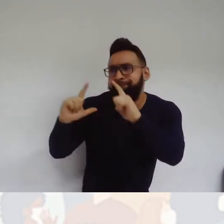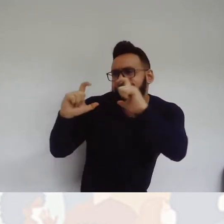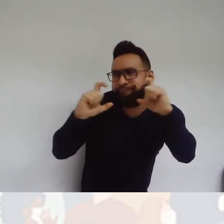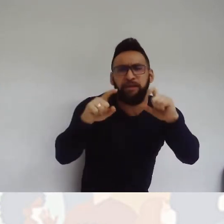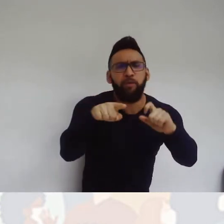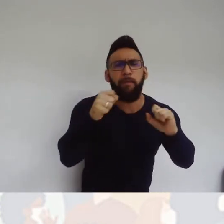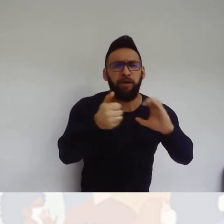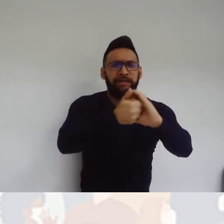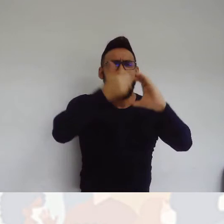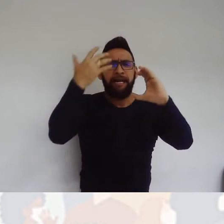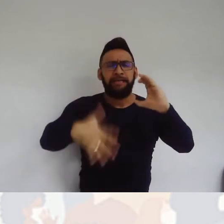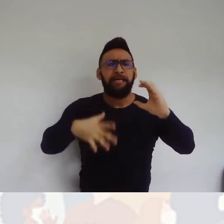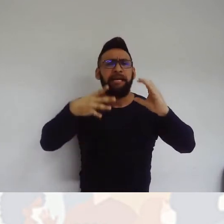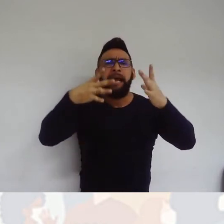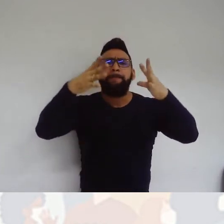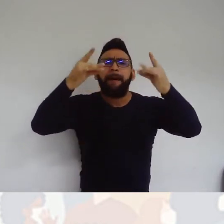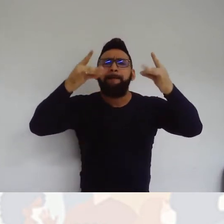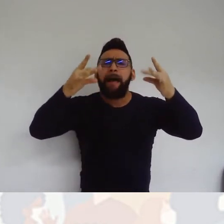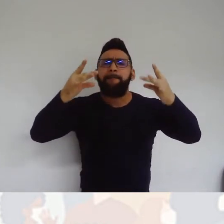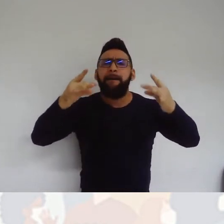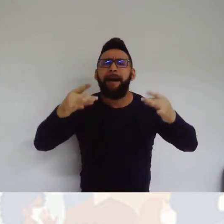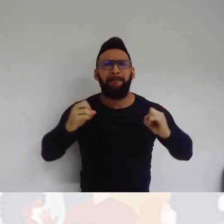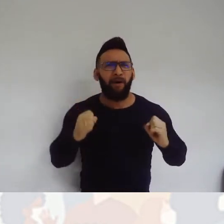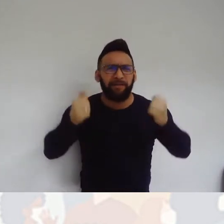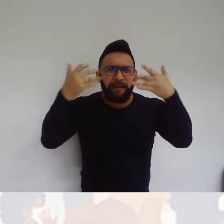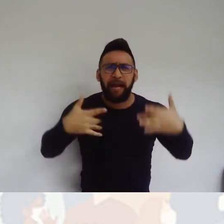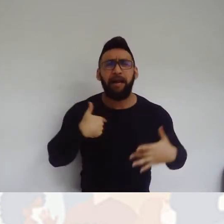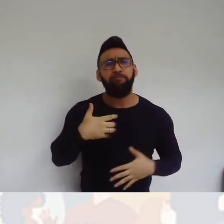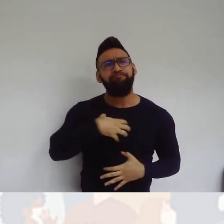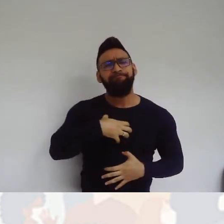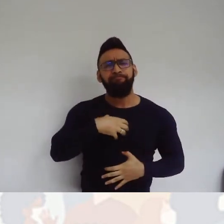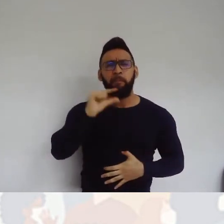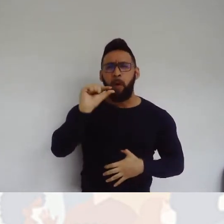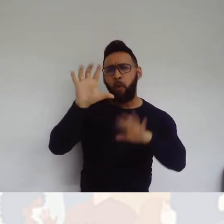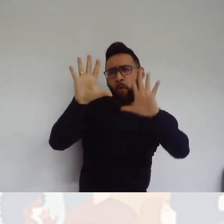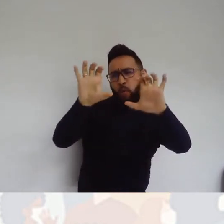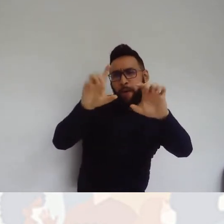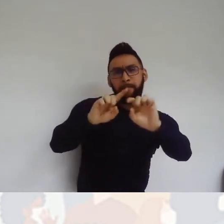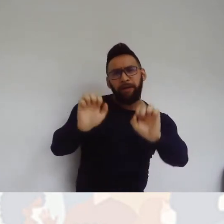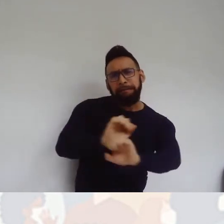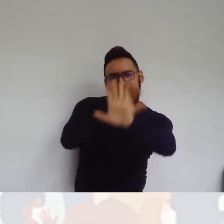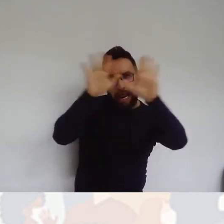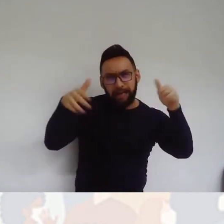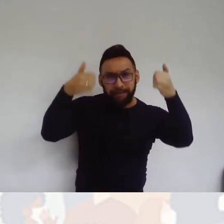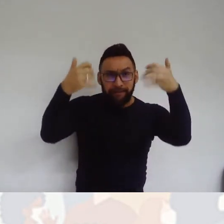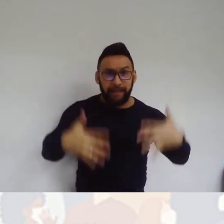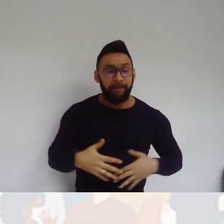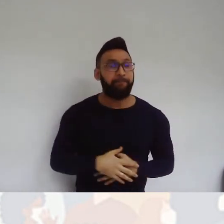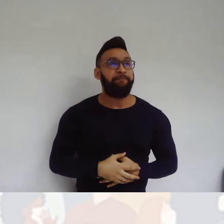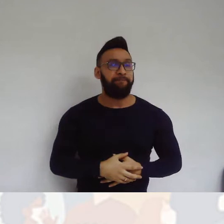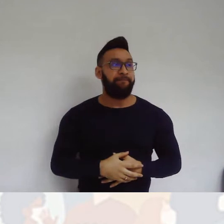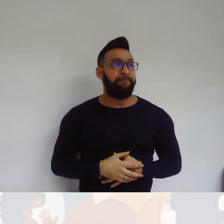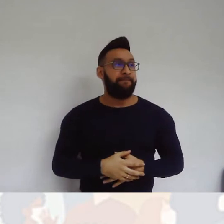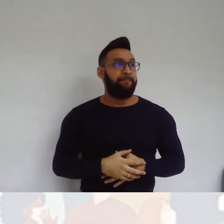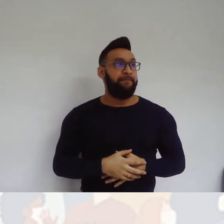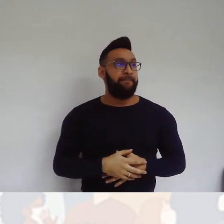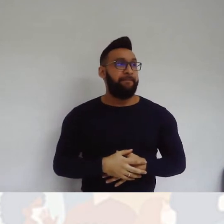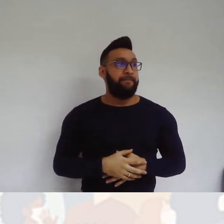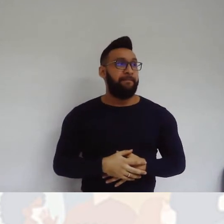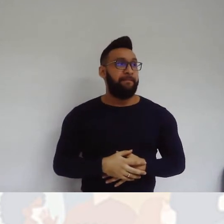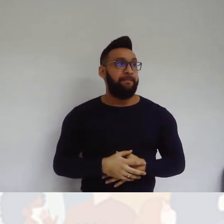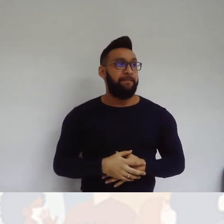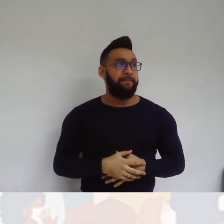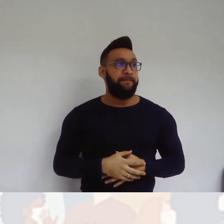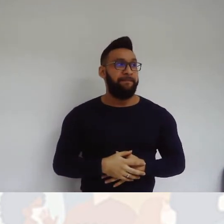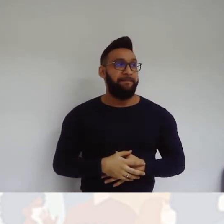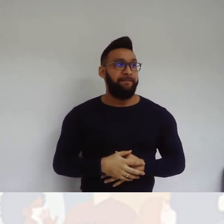especificidades? Quais o quê? As especificidades. E aí eu lembrei que você chama linguística aplicada de